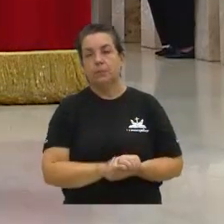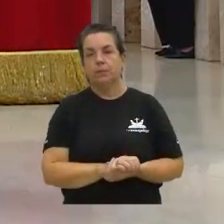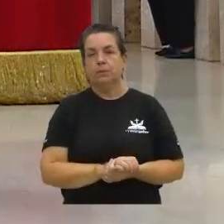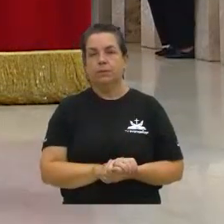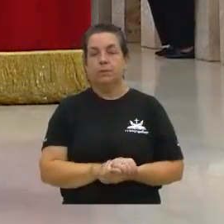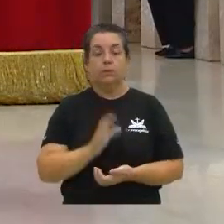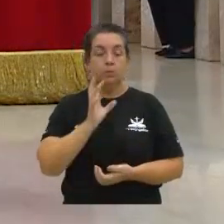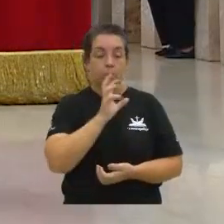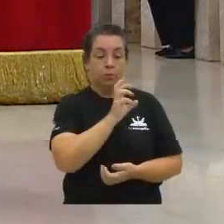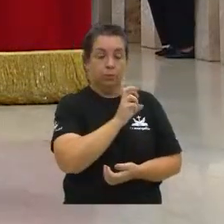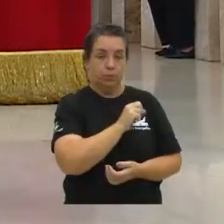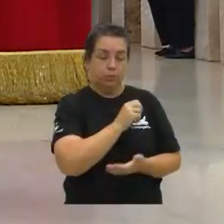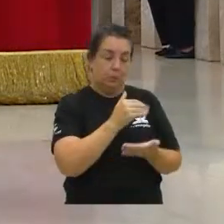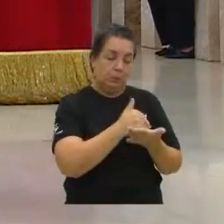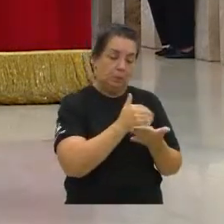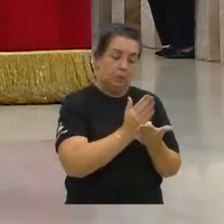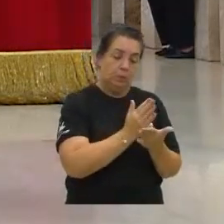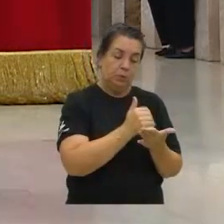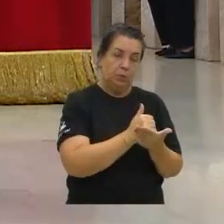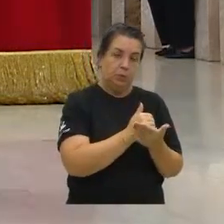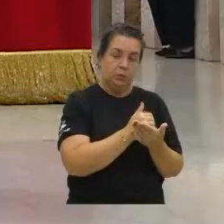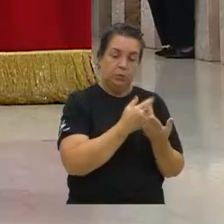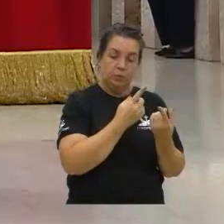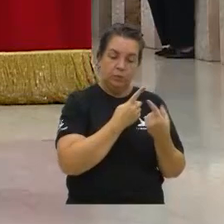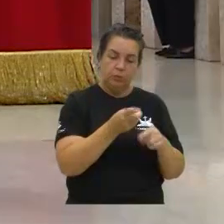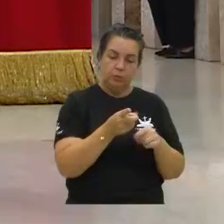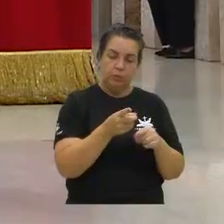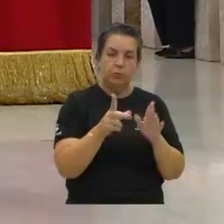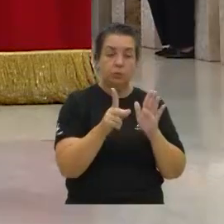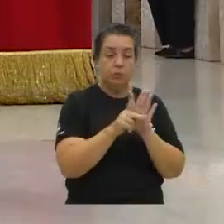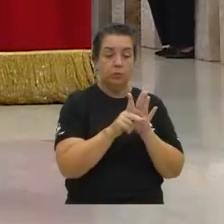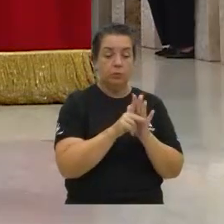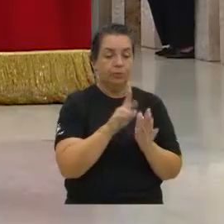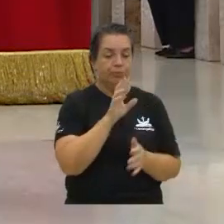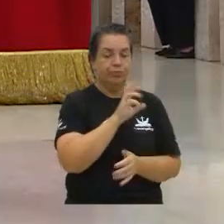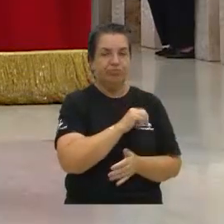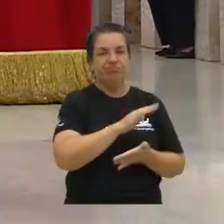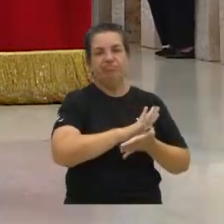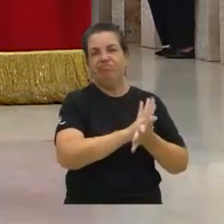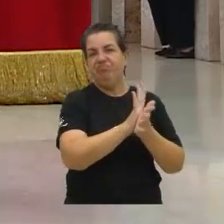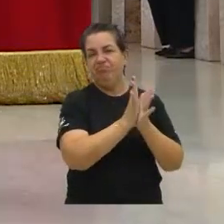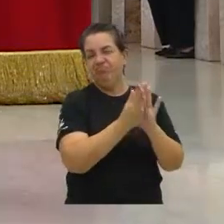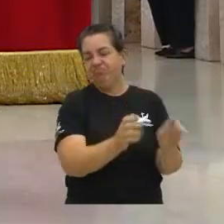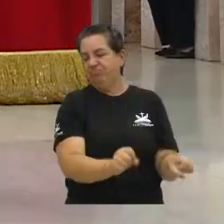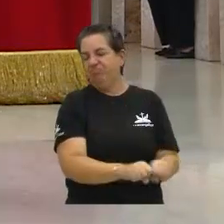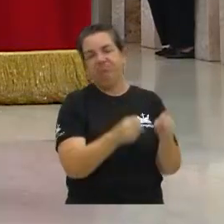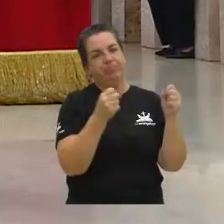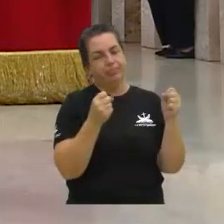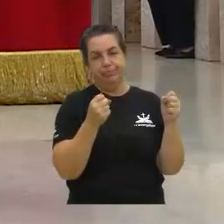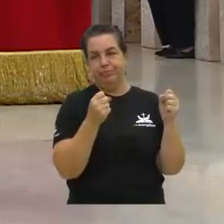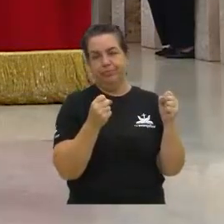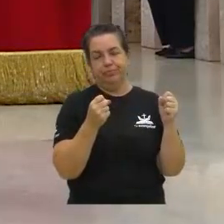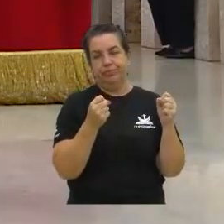reino dividido contra si mesmo é destruído.